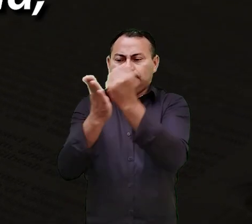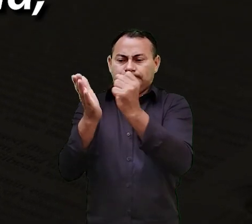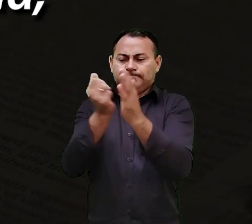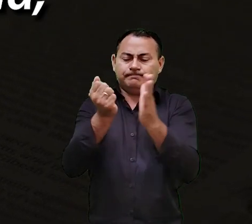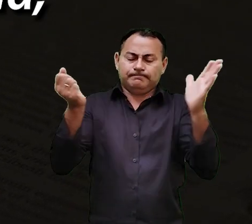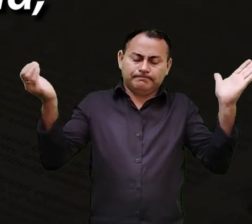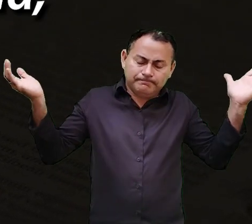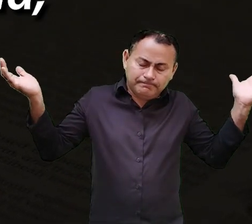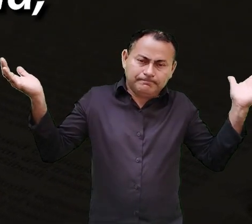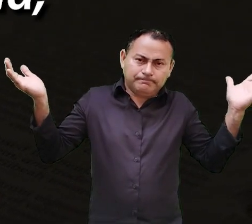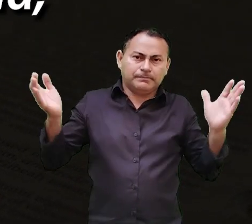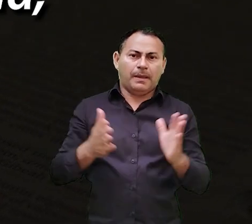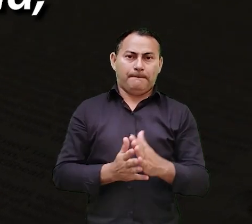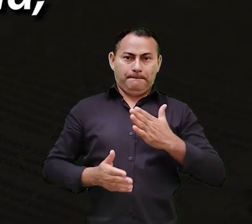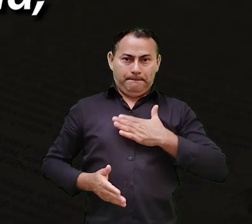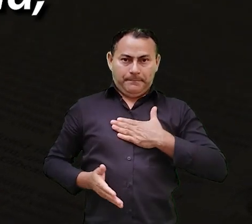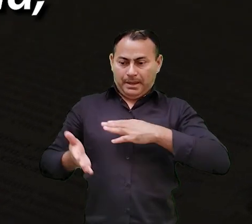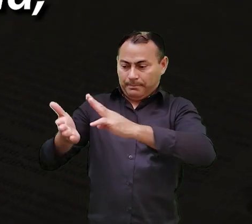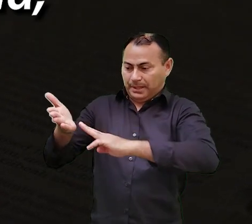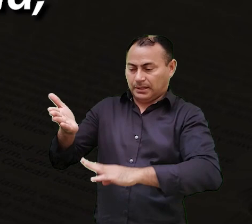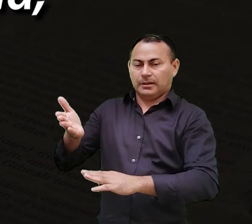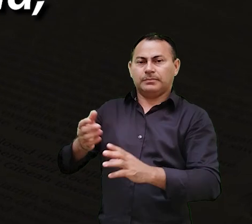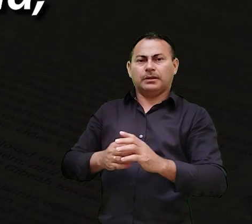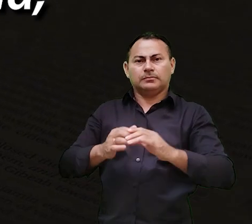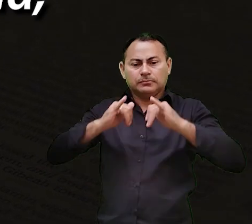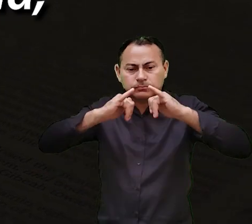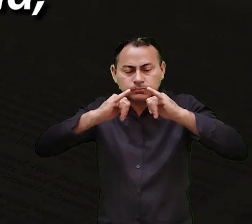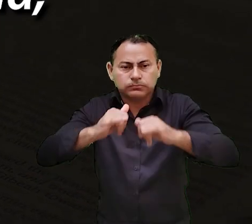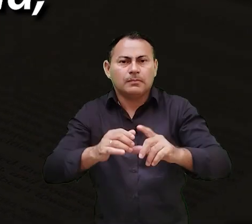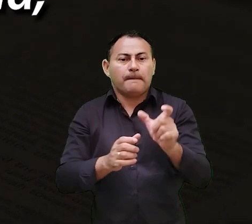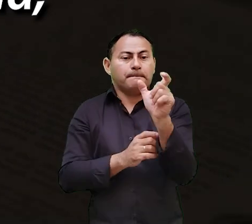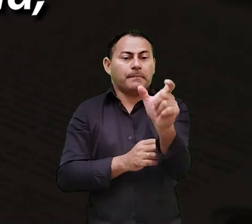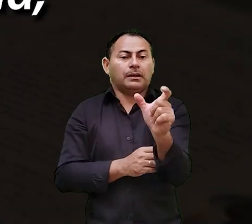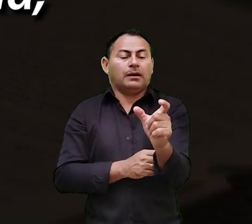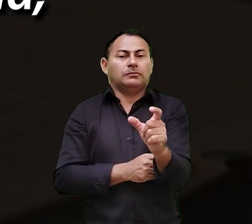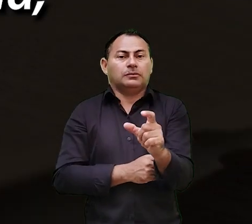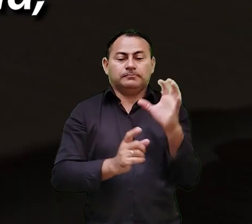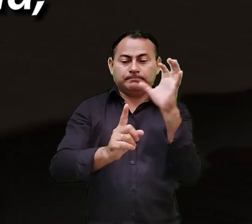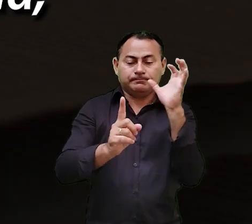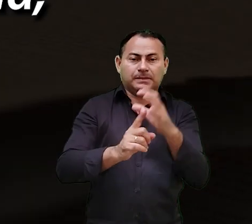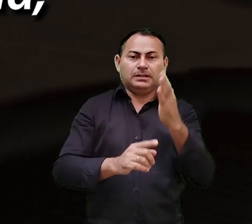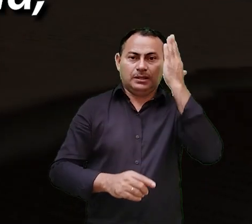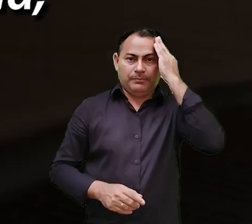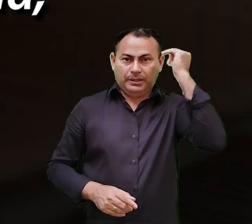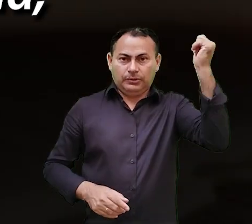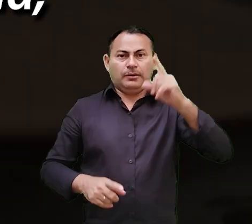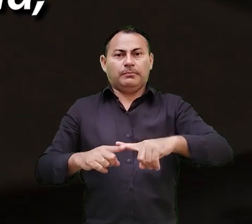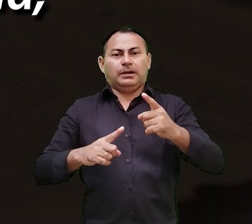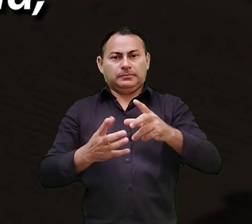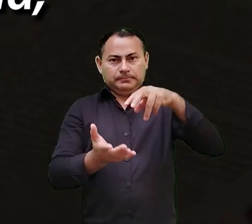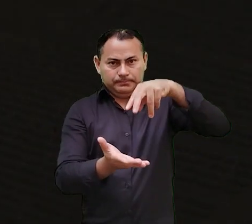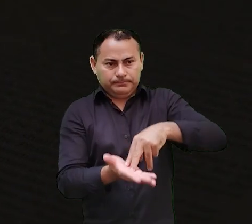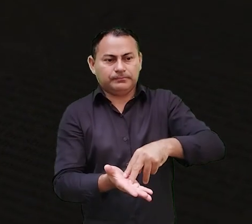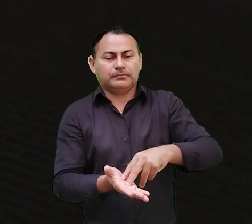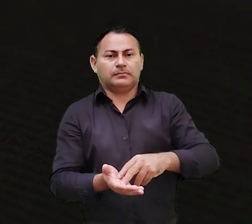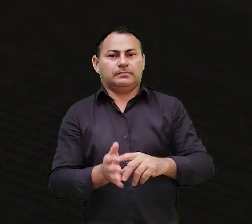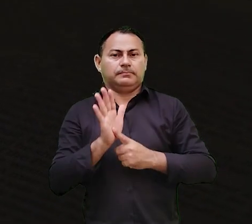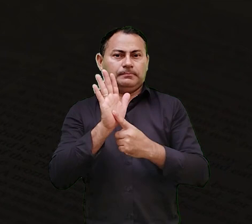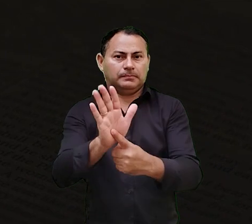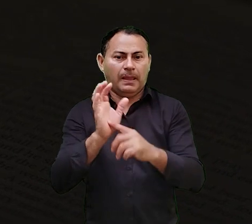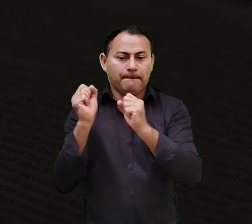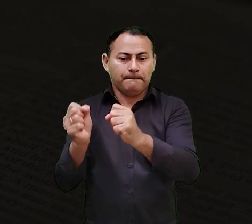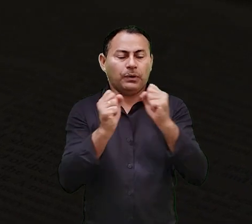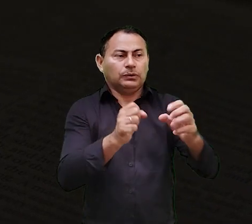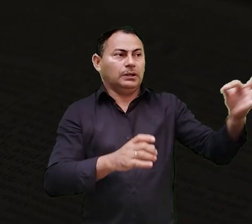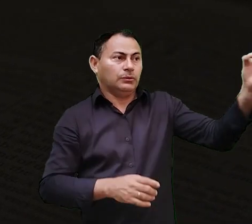e este crucificado. Minha mensagem e minha pregação não consistiram de palavras persuasivas e sabedoria, mas consistiram